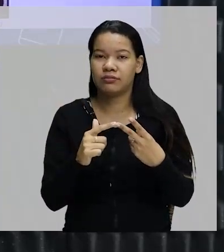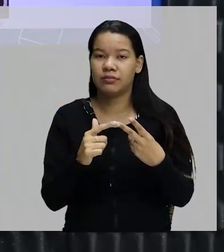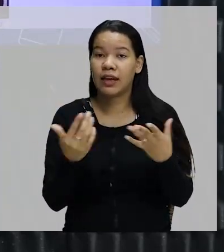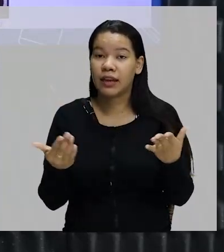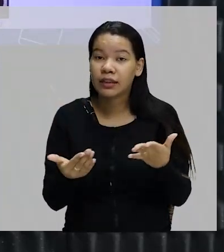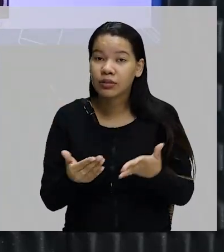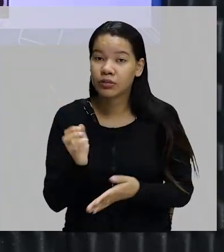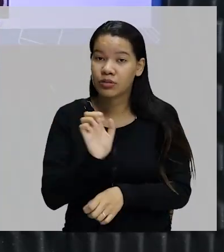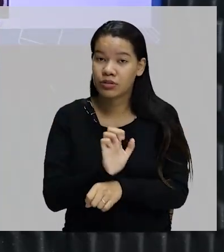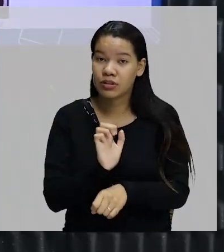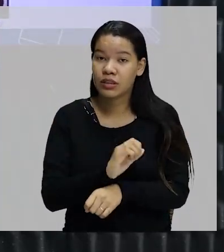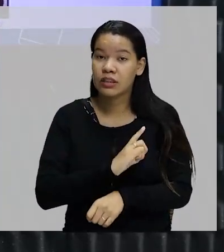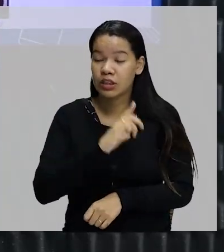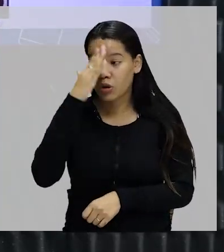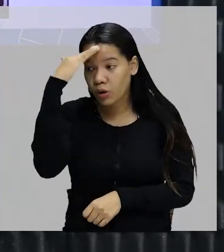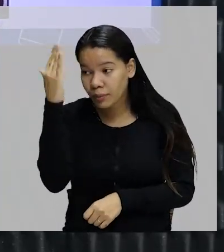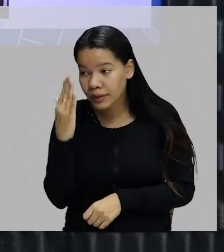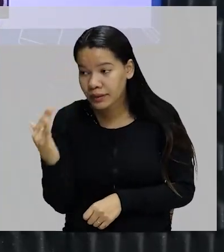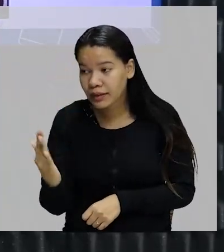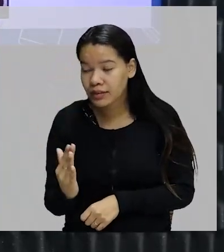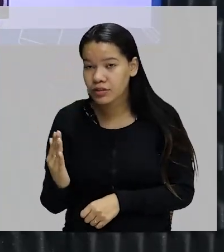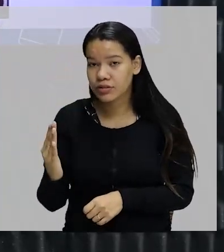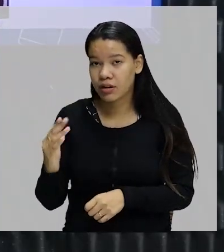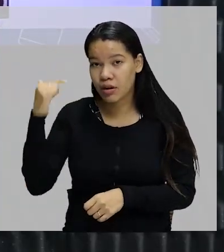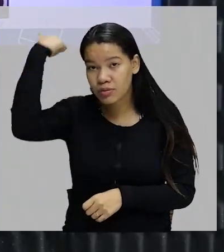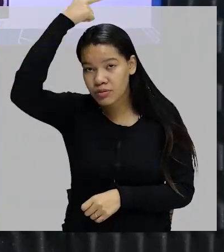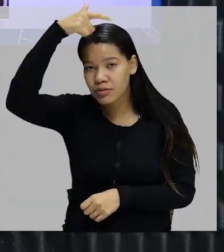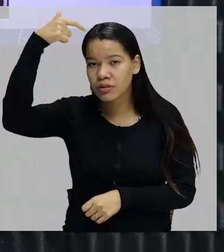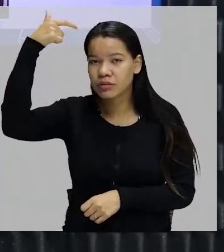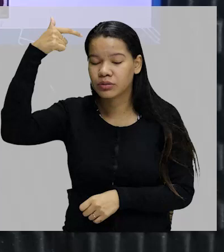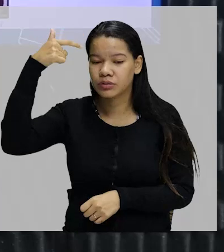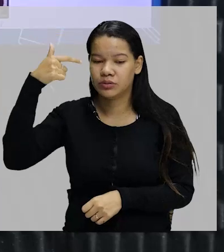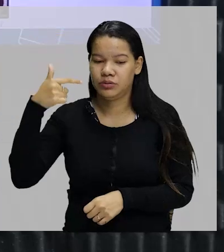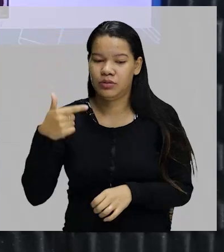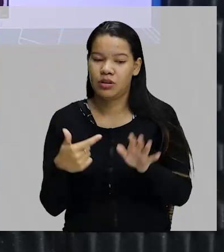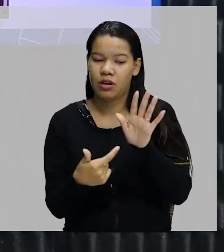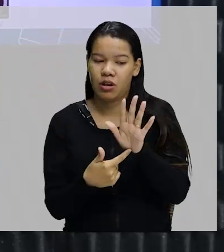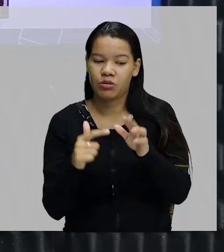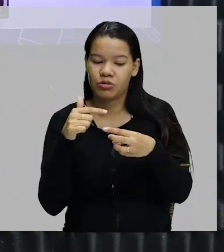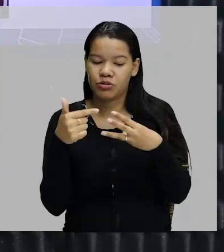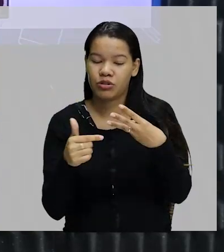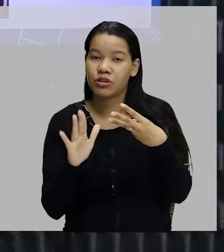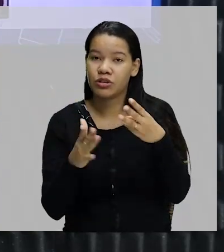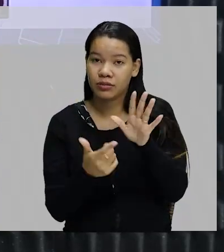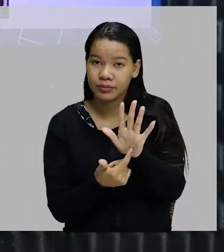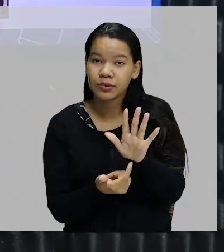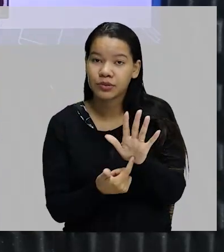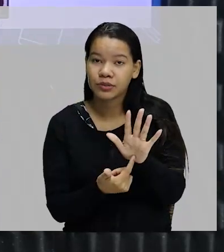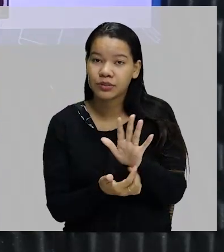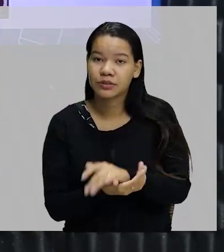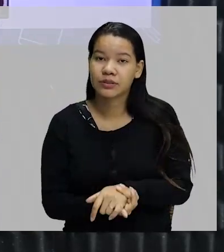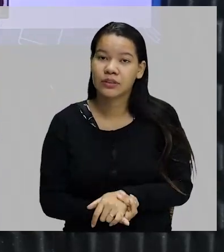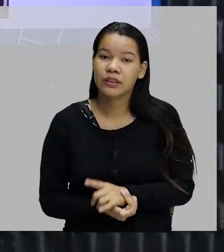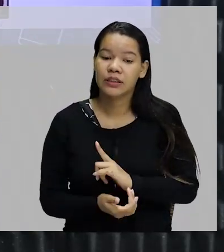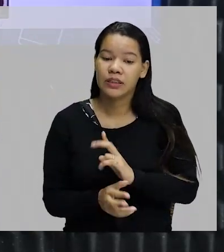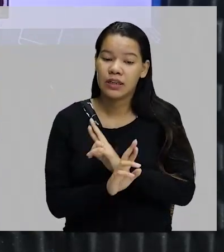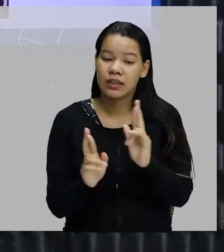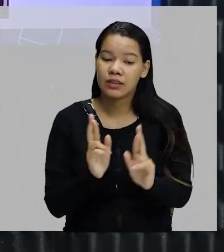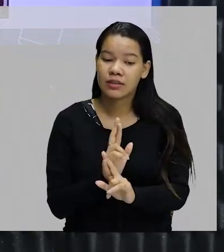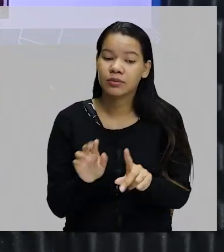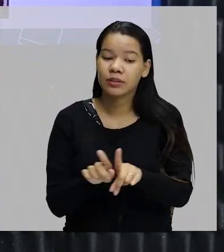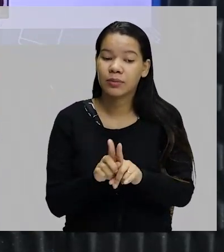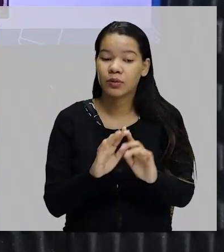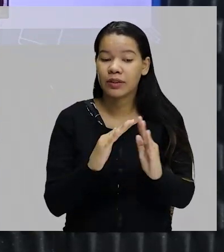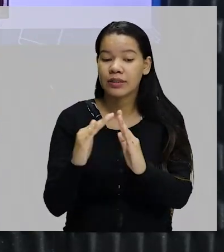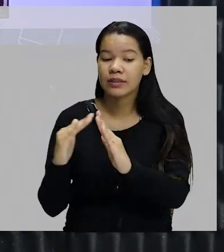os santos? São João, São Pedro, São Marçal. Tem muito a ver com aquelas casas de tambor de